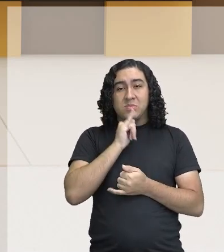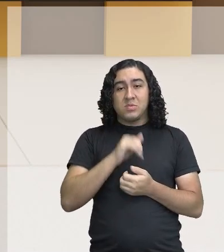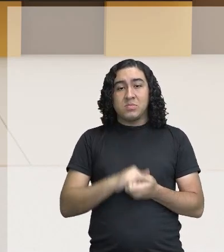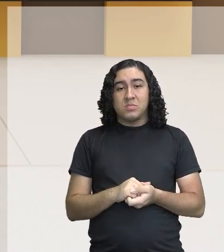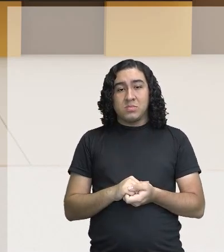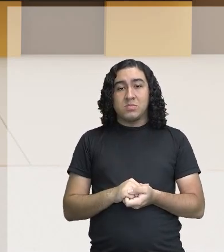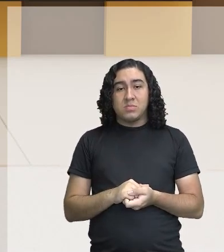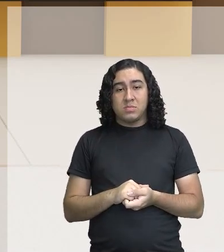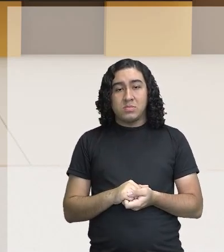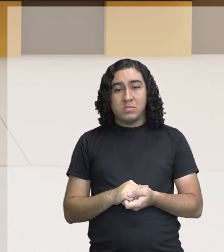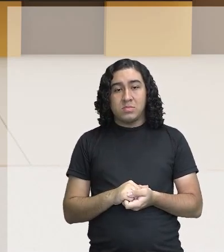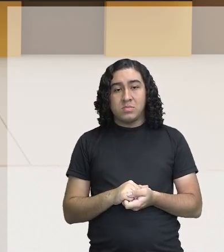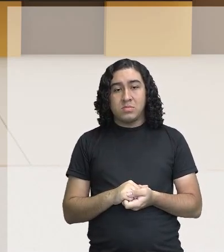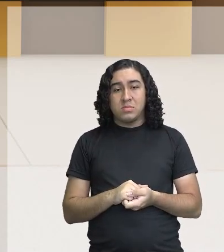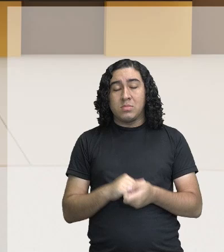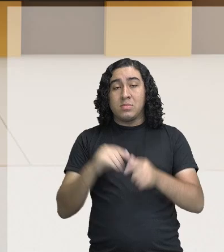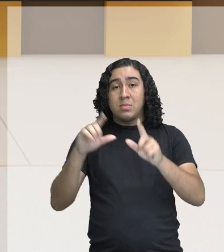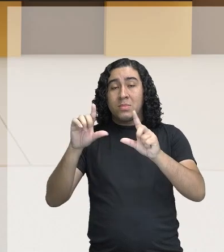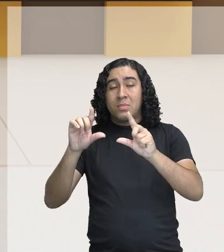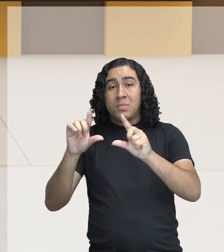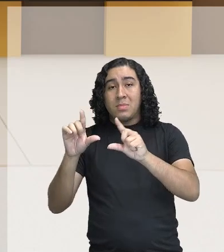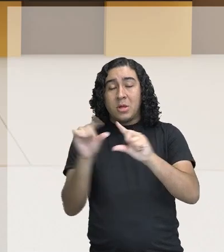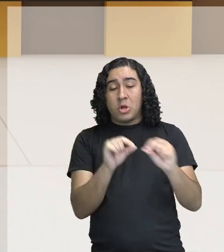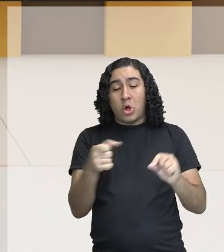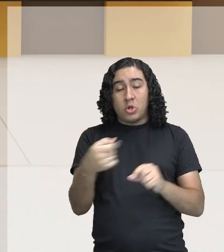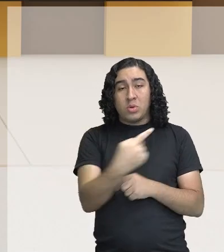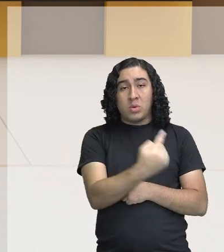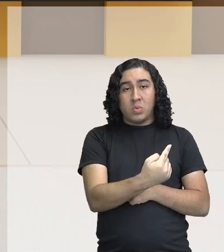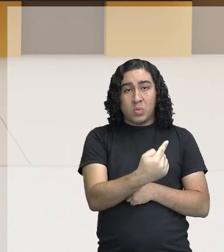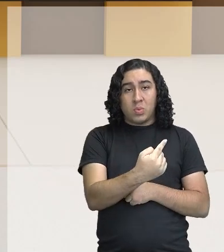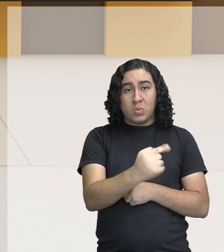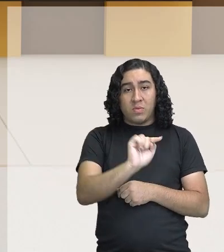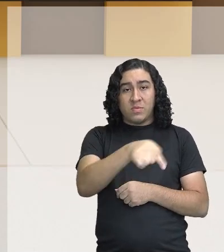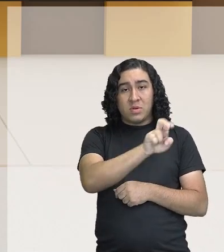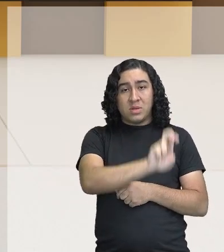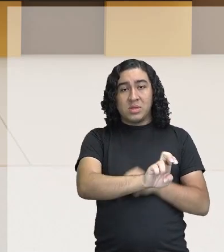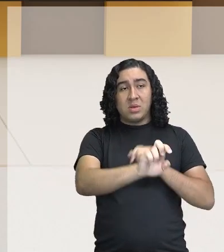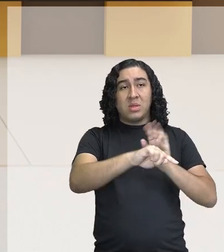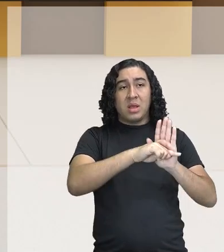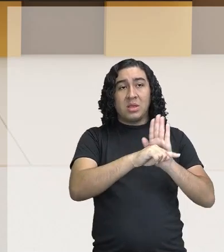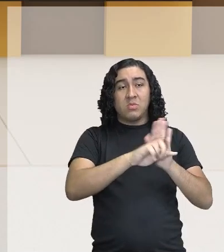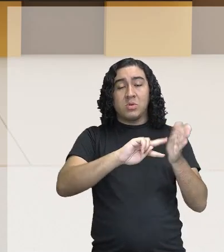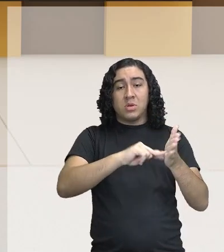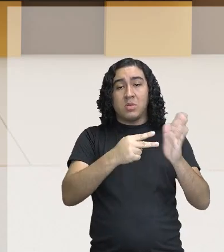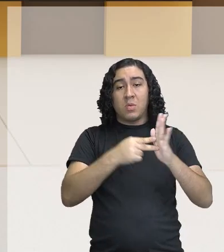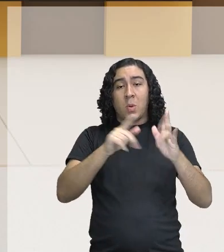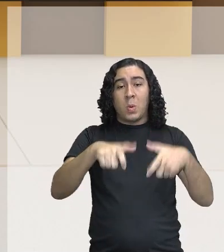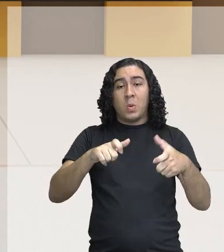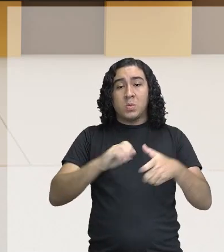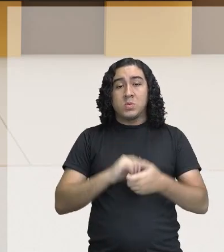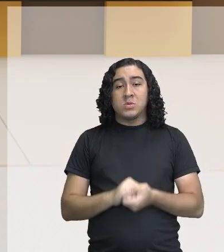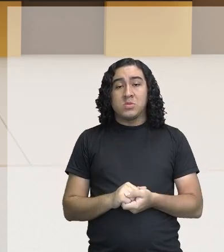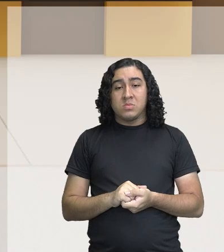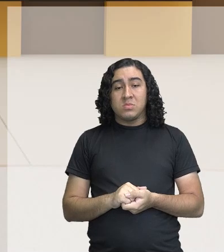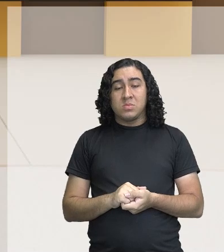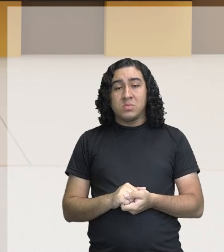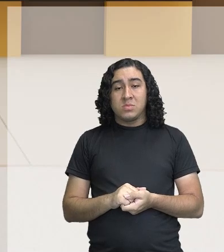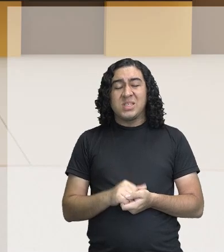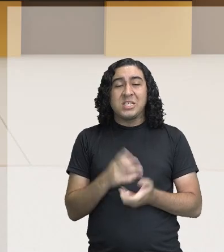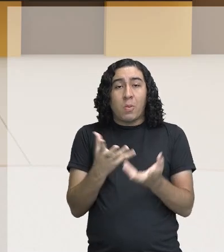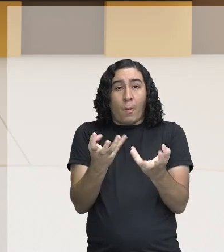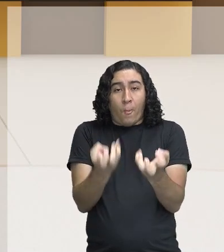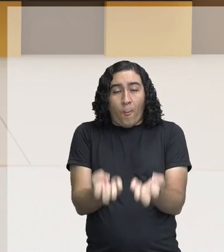que menor que 1,5 negativo, isso significa que ele está classificado ali em extremamente